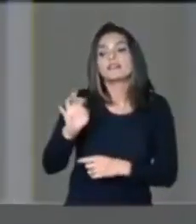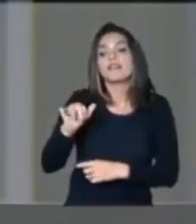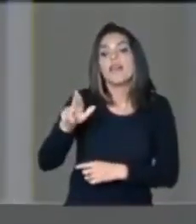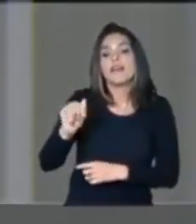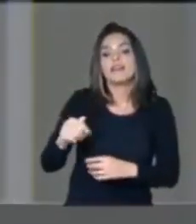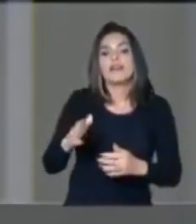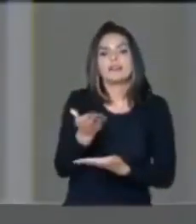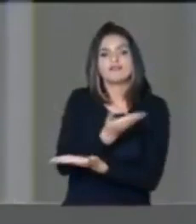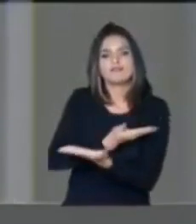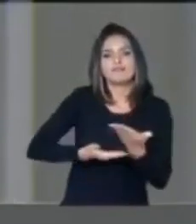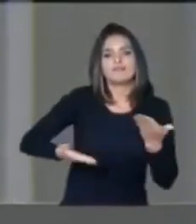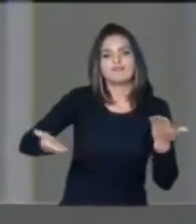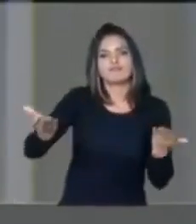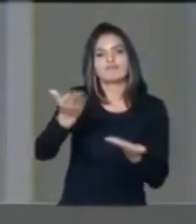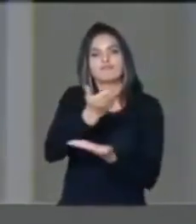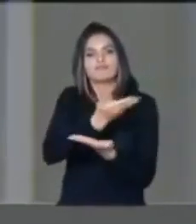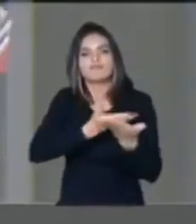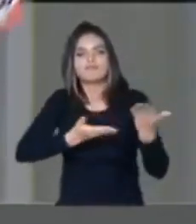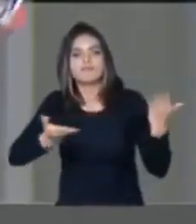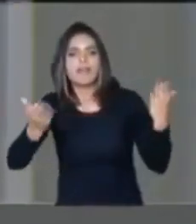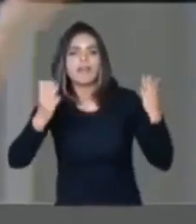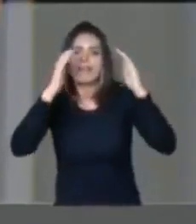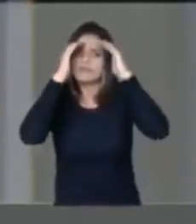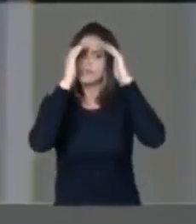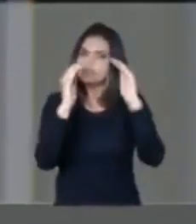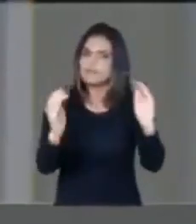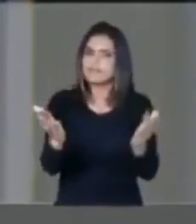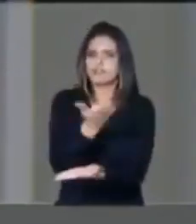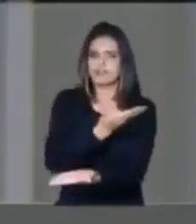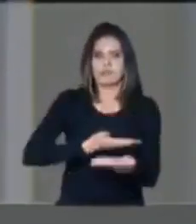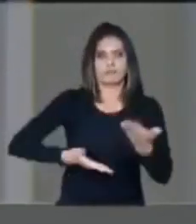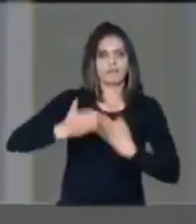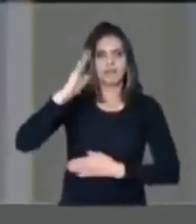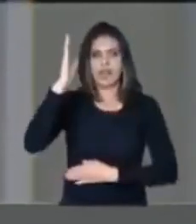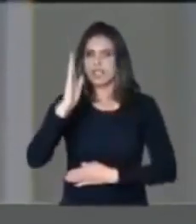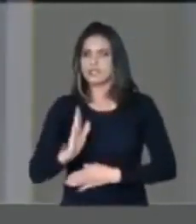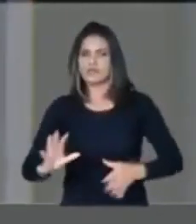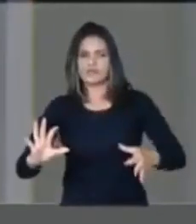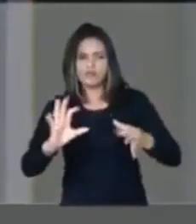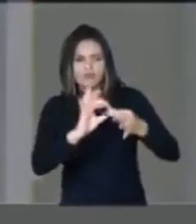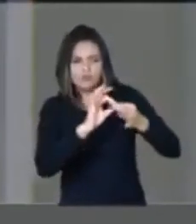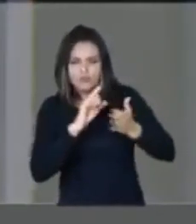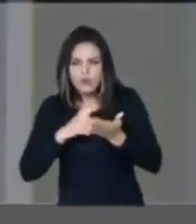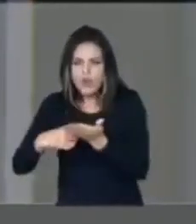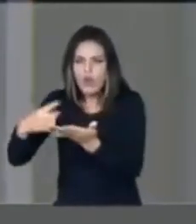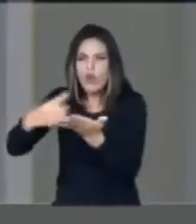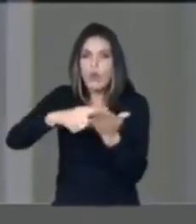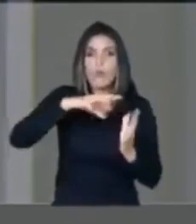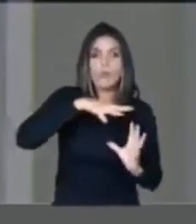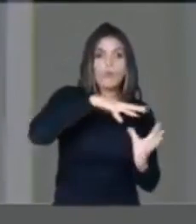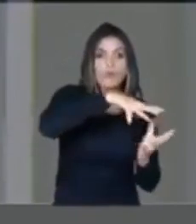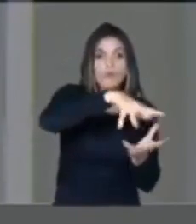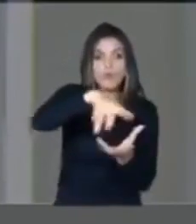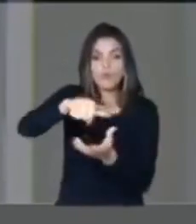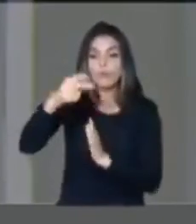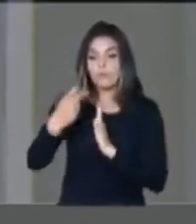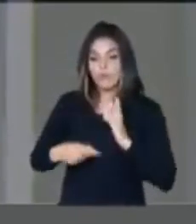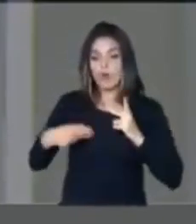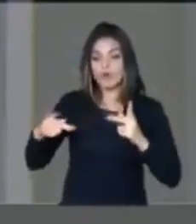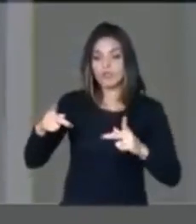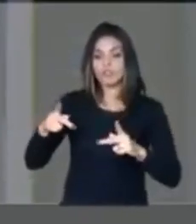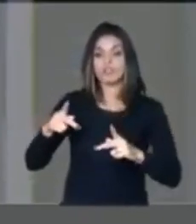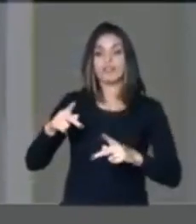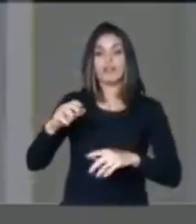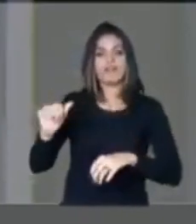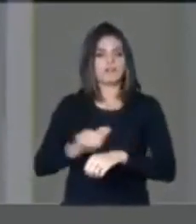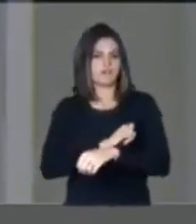Nós tínhamos uma política externa absolutamente respeitada. Nós articulávamos o Brasil com o mundo. Nós tínhamos uma política externa que estrategicamente